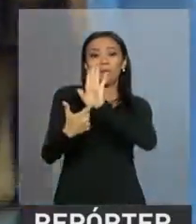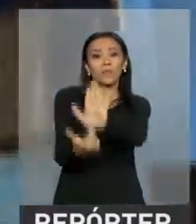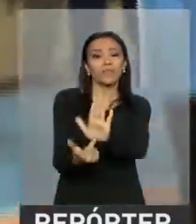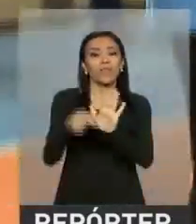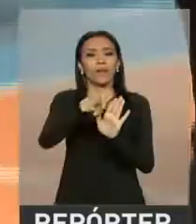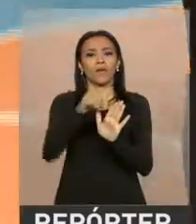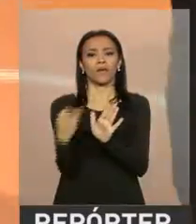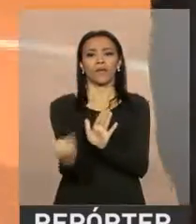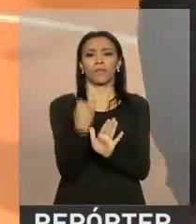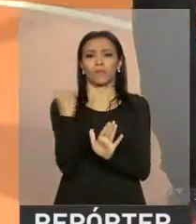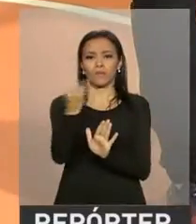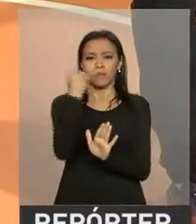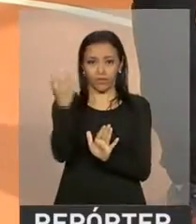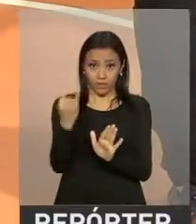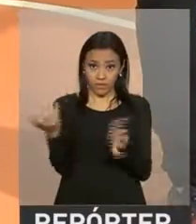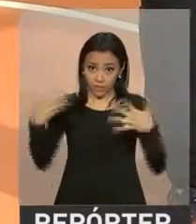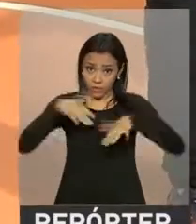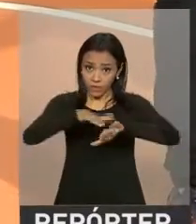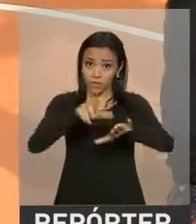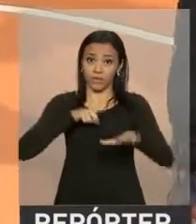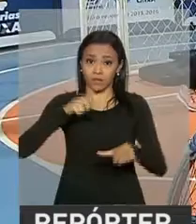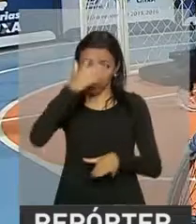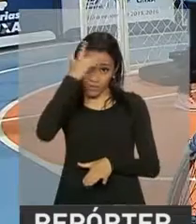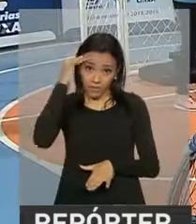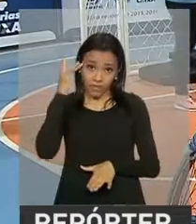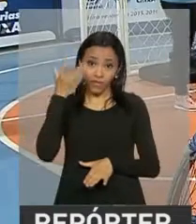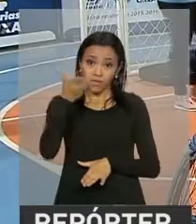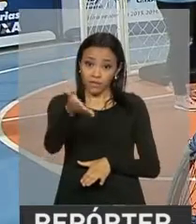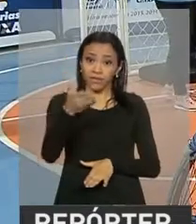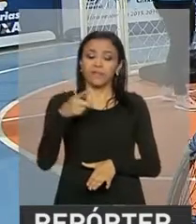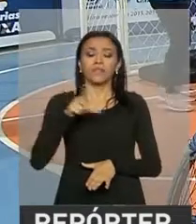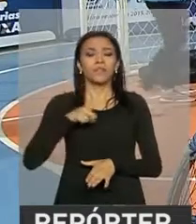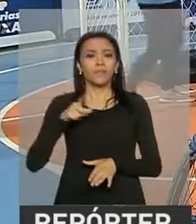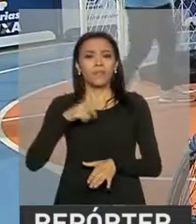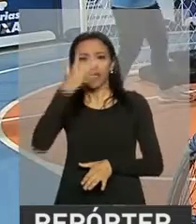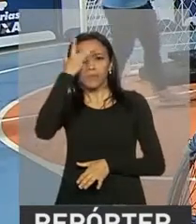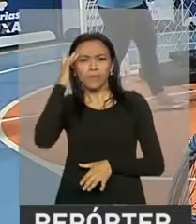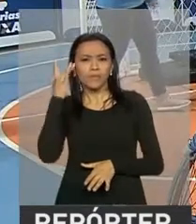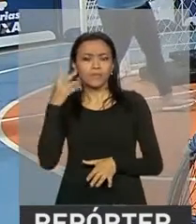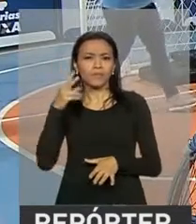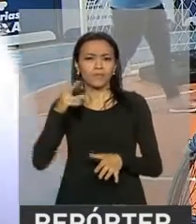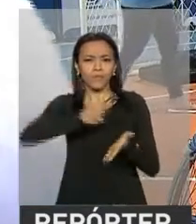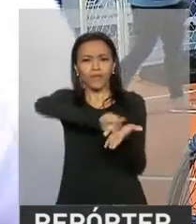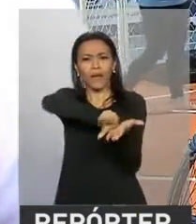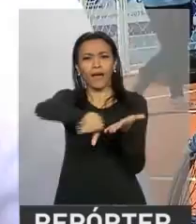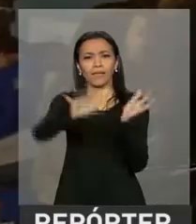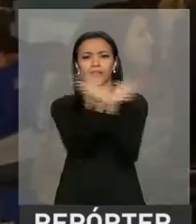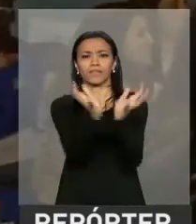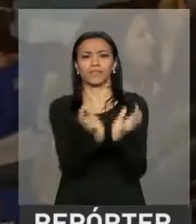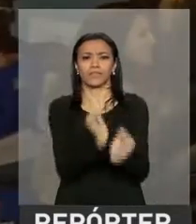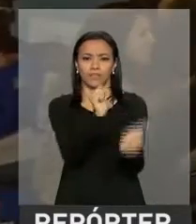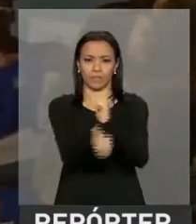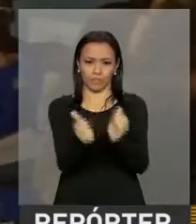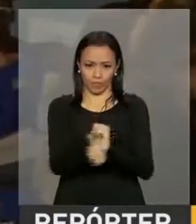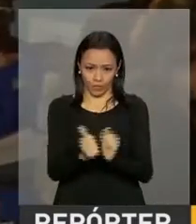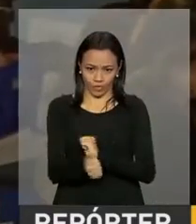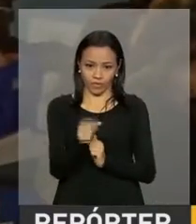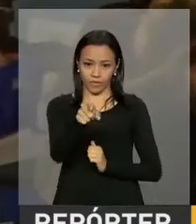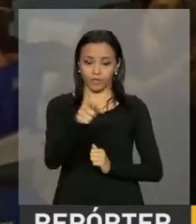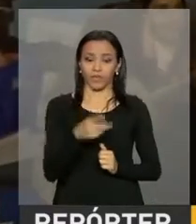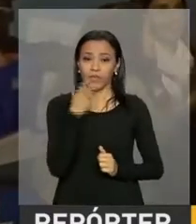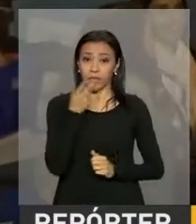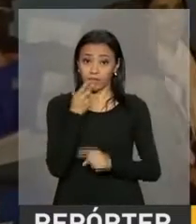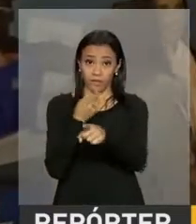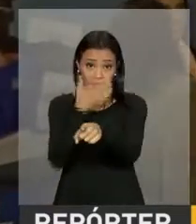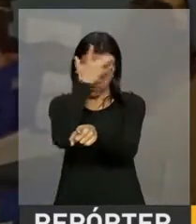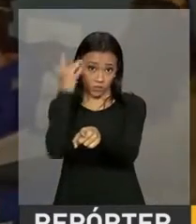público a importância da inclusão das pessoas com deficiência e dar visibilidade às modalidades paralímpicas. As pessoas vão ter a